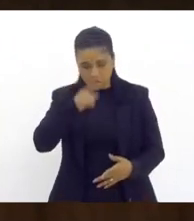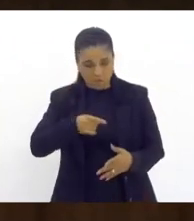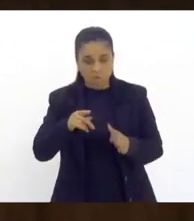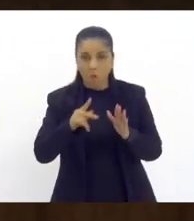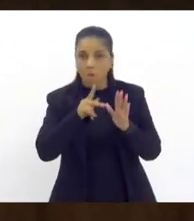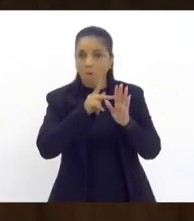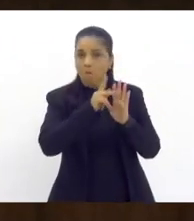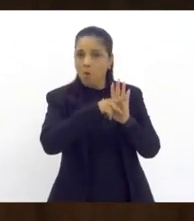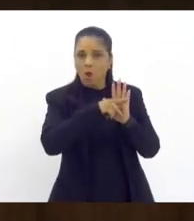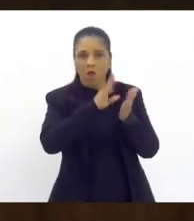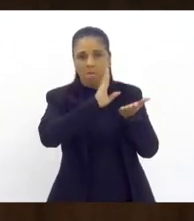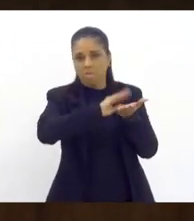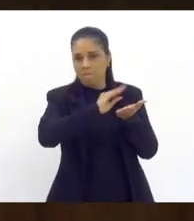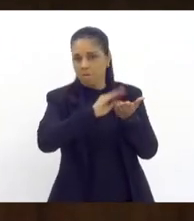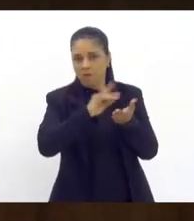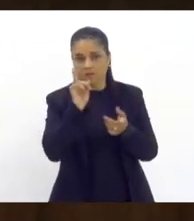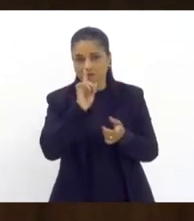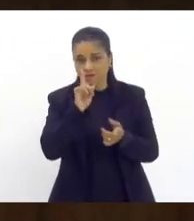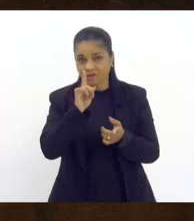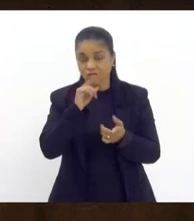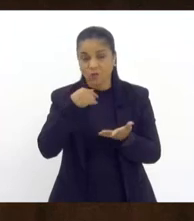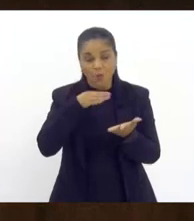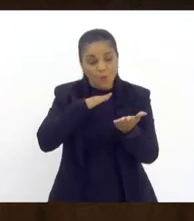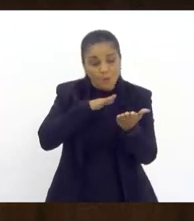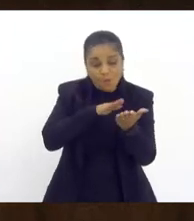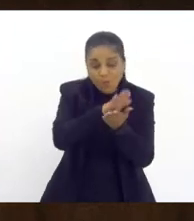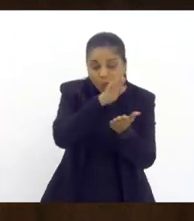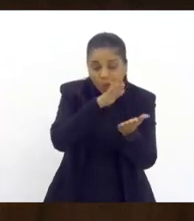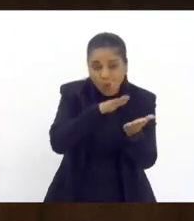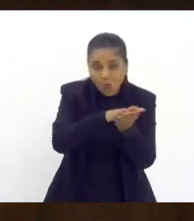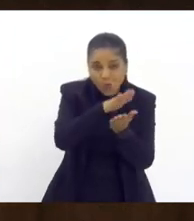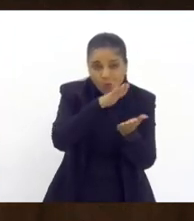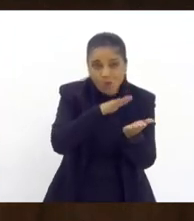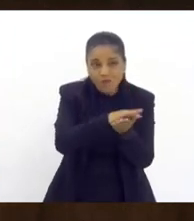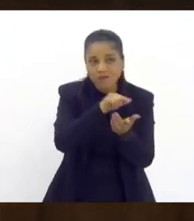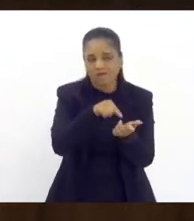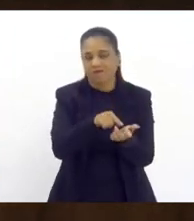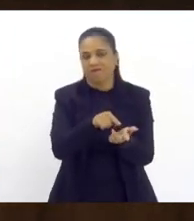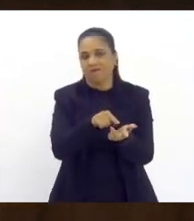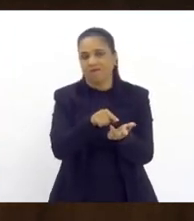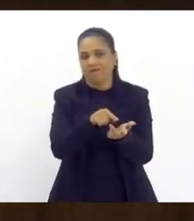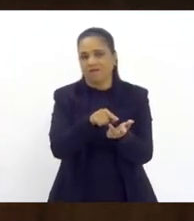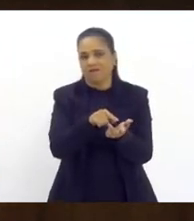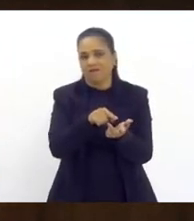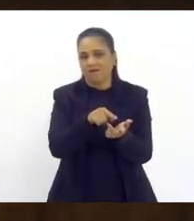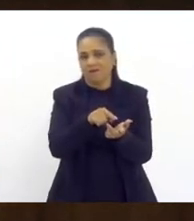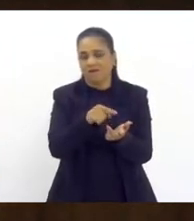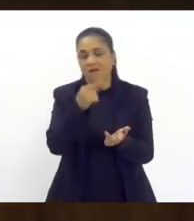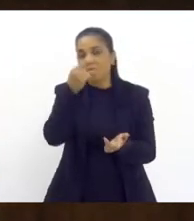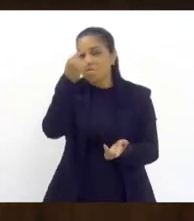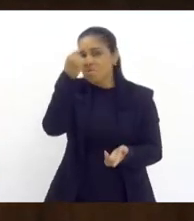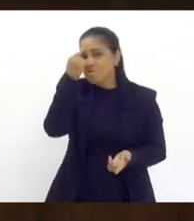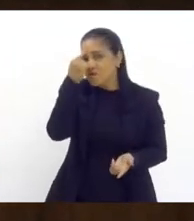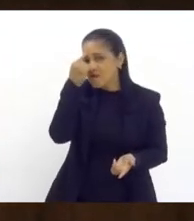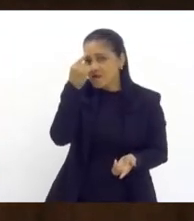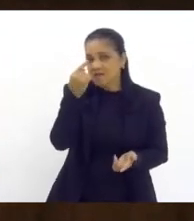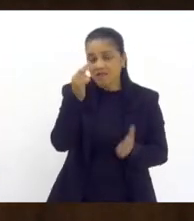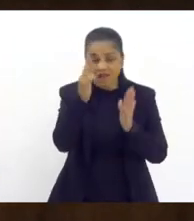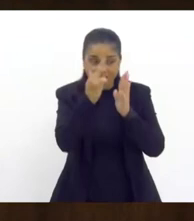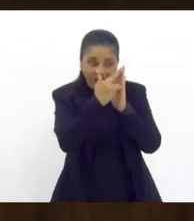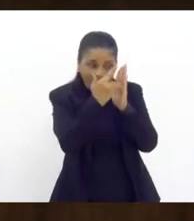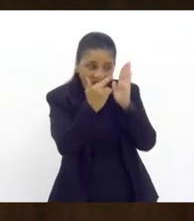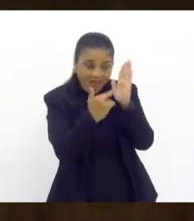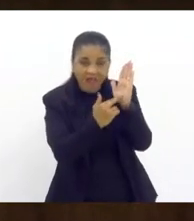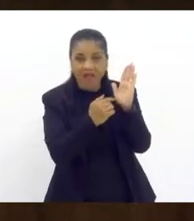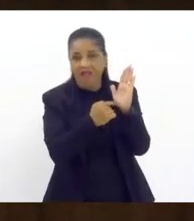pauta. Eu estou demandando publicar. Imagine o senhor. E não, e isto é regimental.